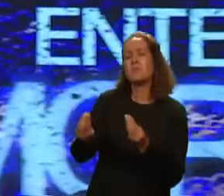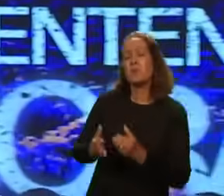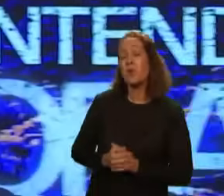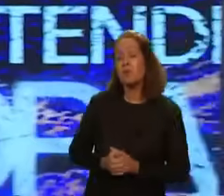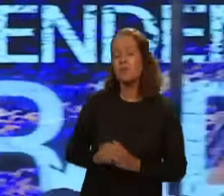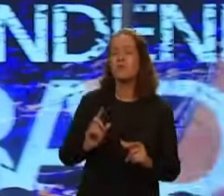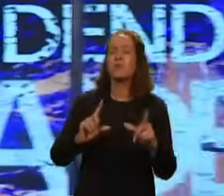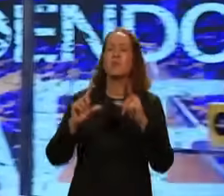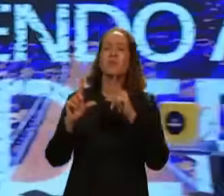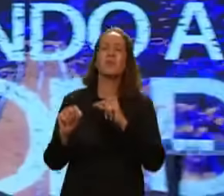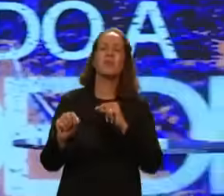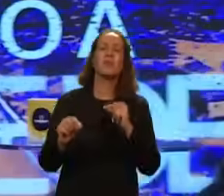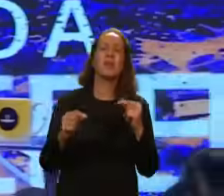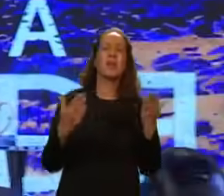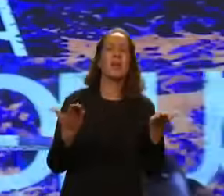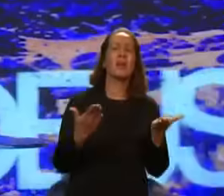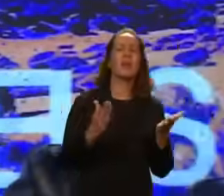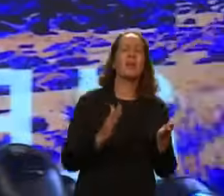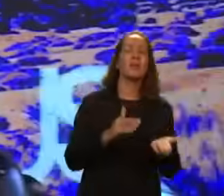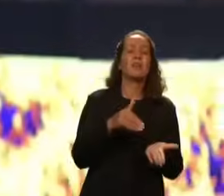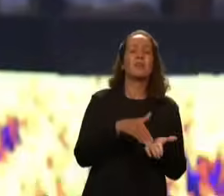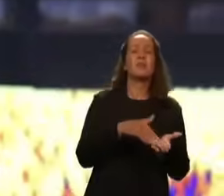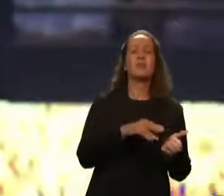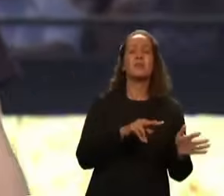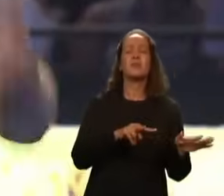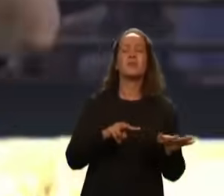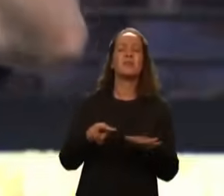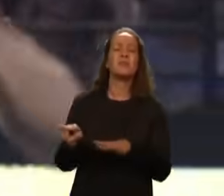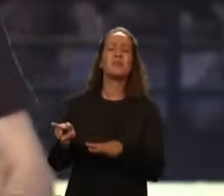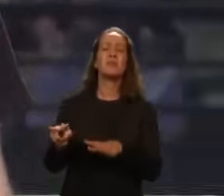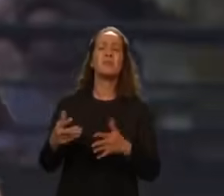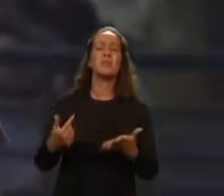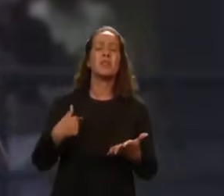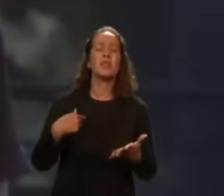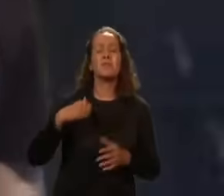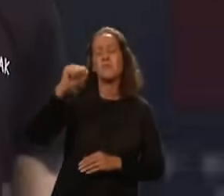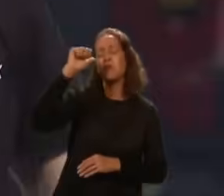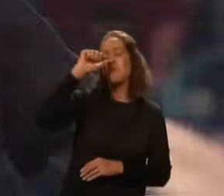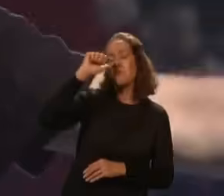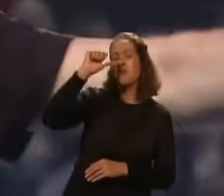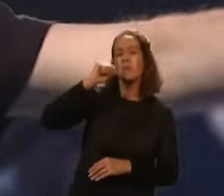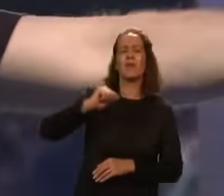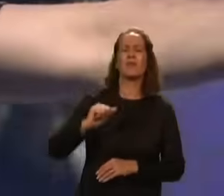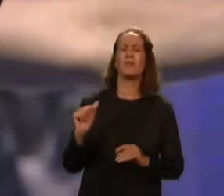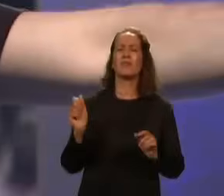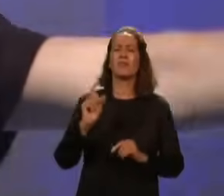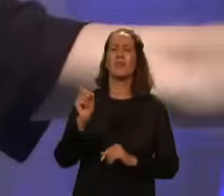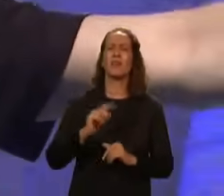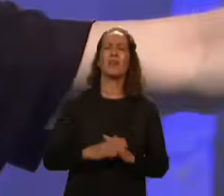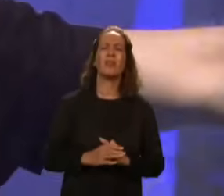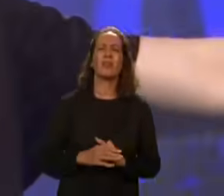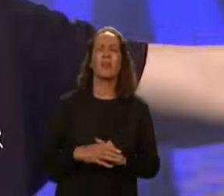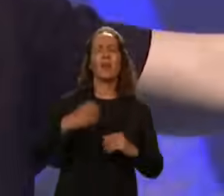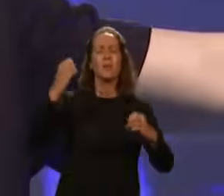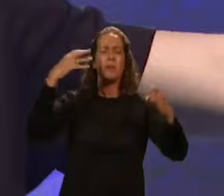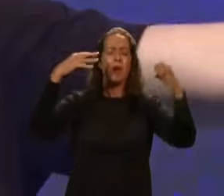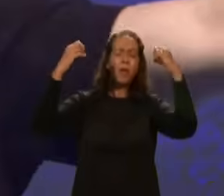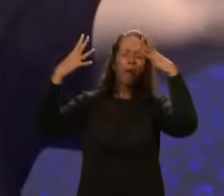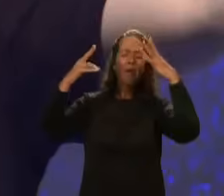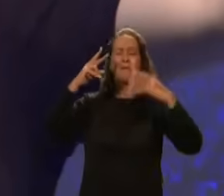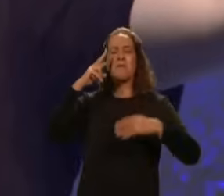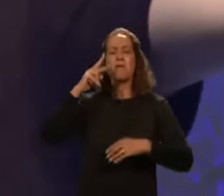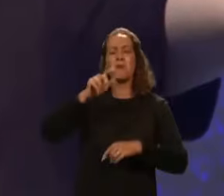daqui, ai, final de semana chegando, vou tomar uma? Que tomar uma? Ah, vou no bailão, vou ver umas morenas